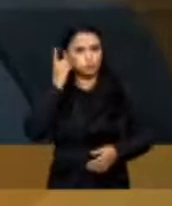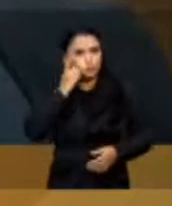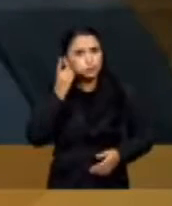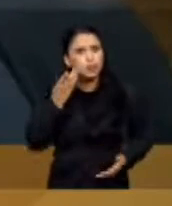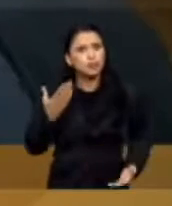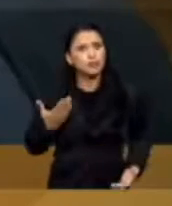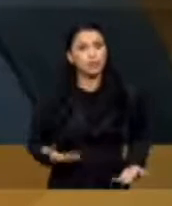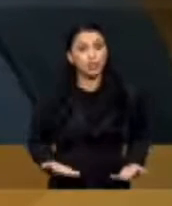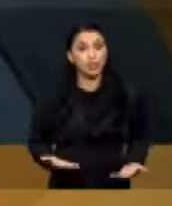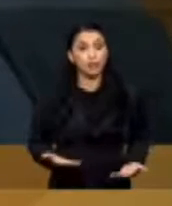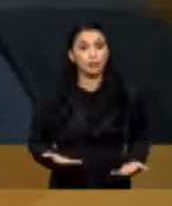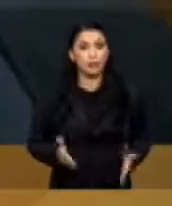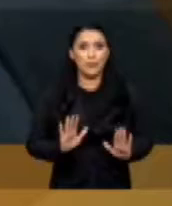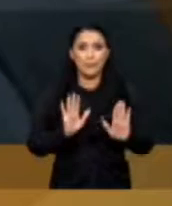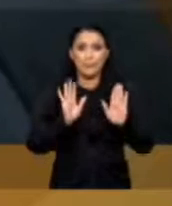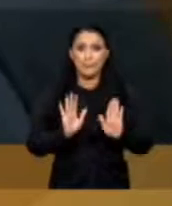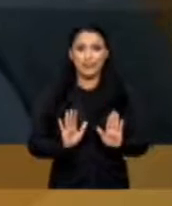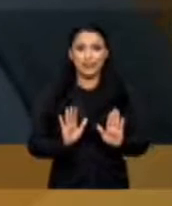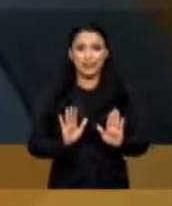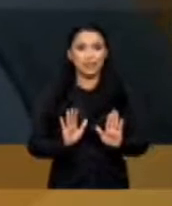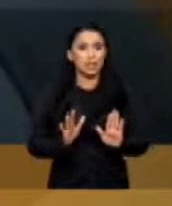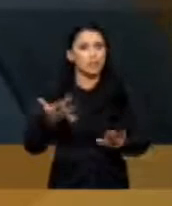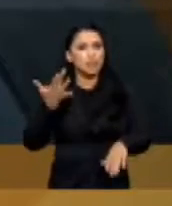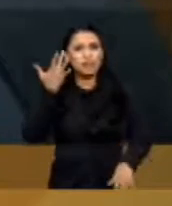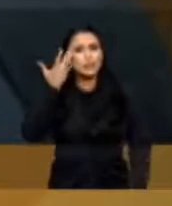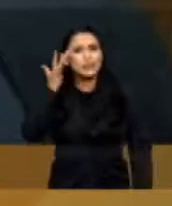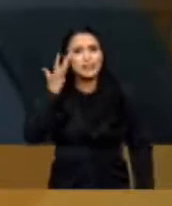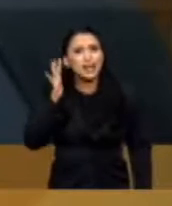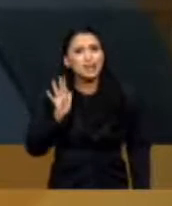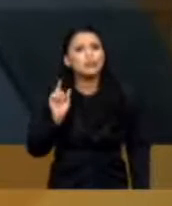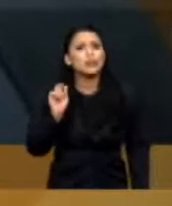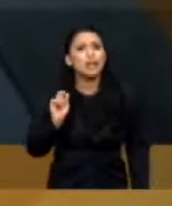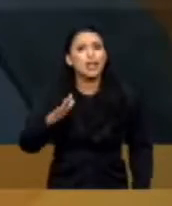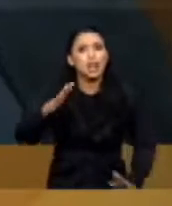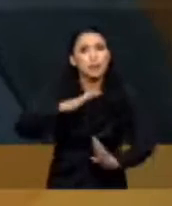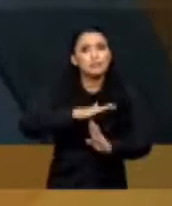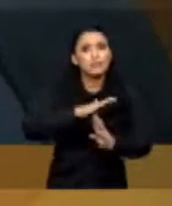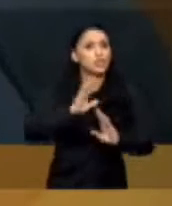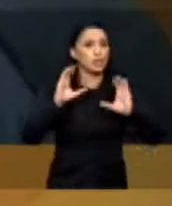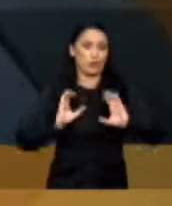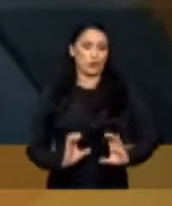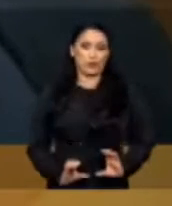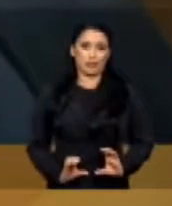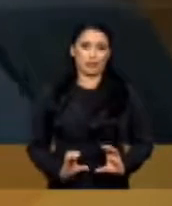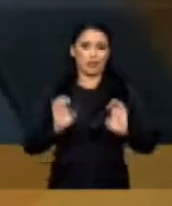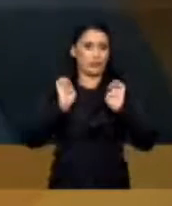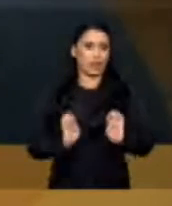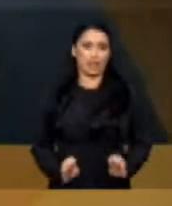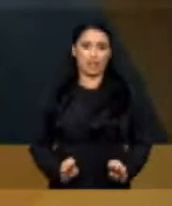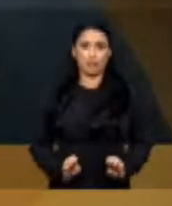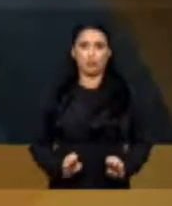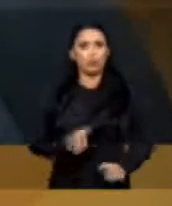Estado, mas que desconhece os limites do comportamento ético